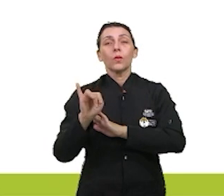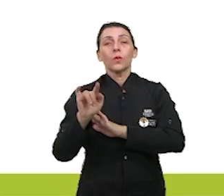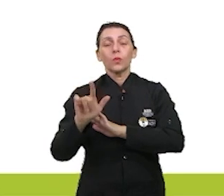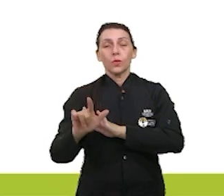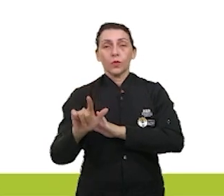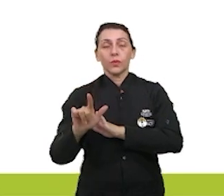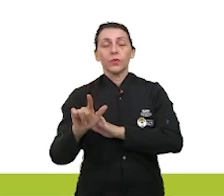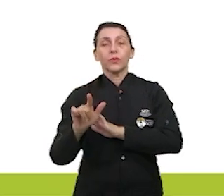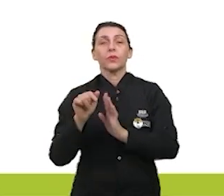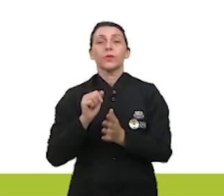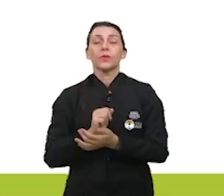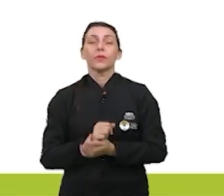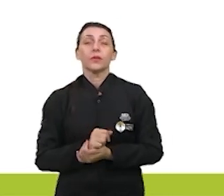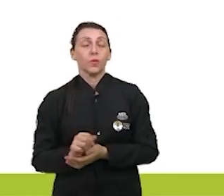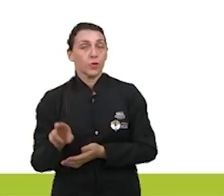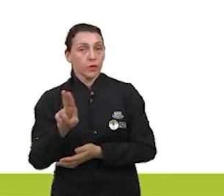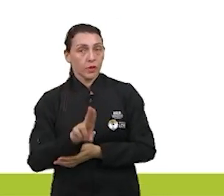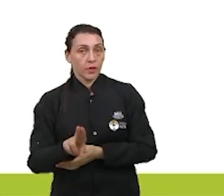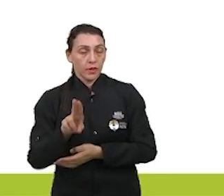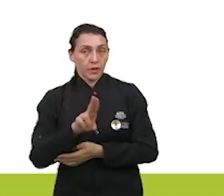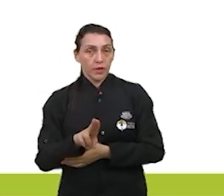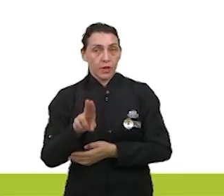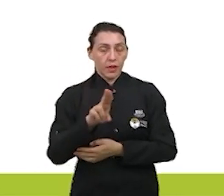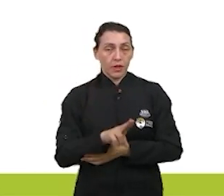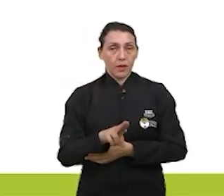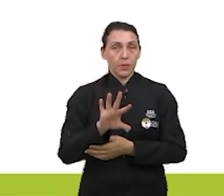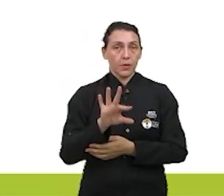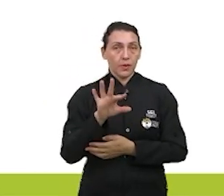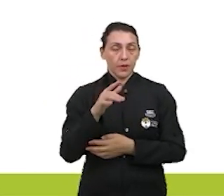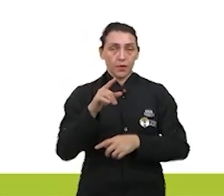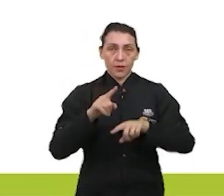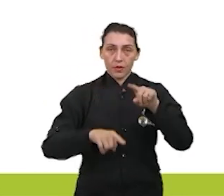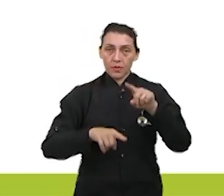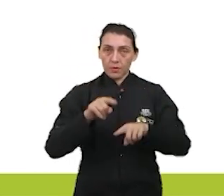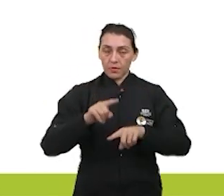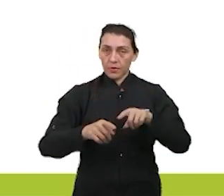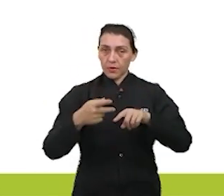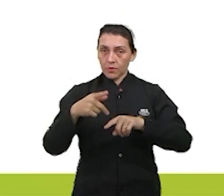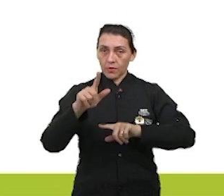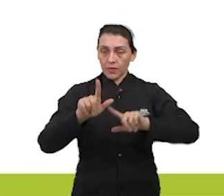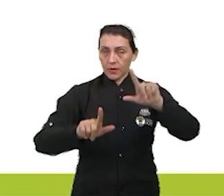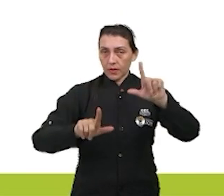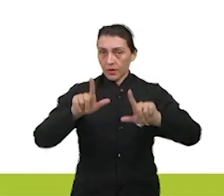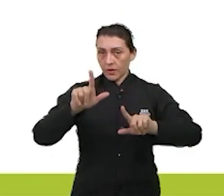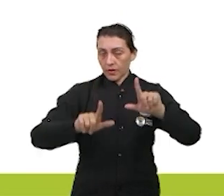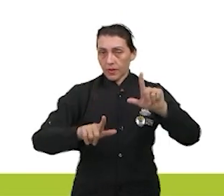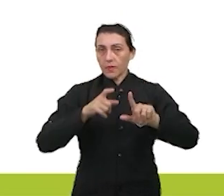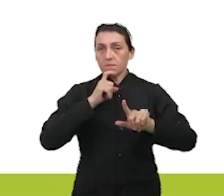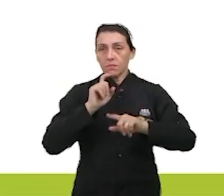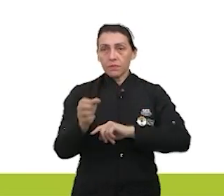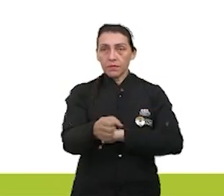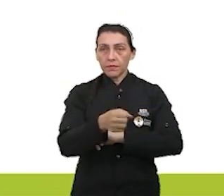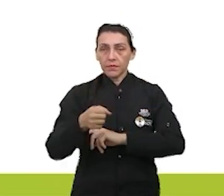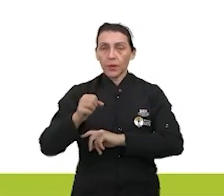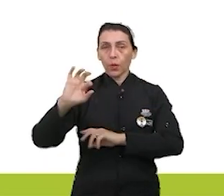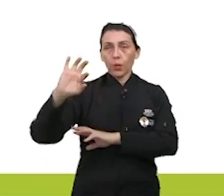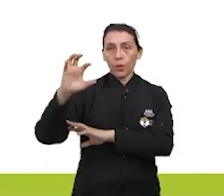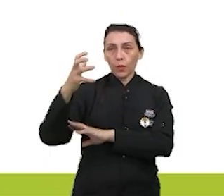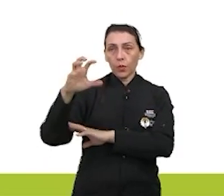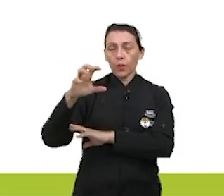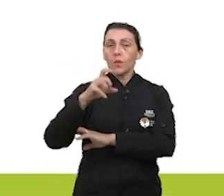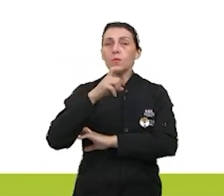tensão efetivamente utilizada para funcionar o equipamento, a sua televisão, né, a sua geladeira, o